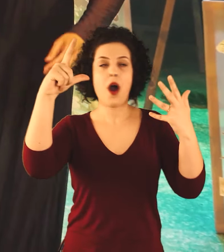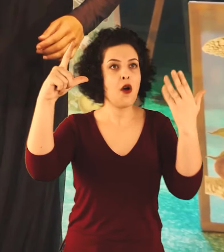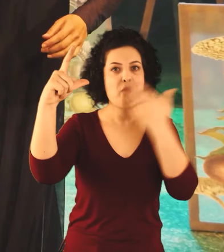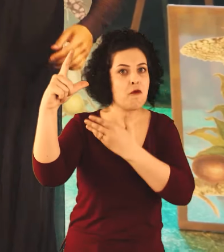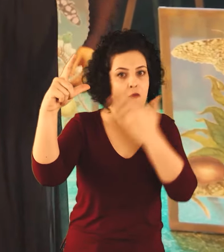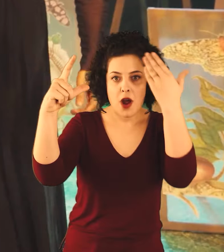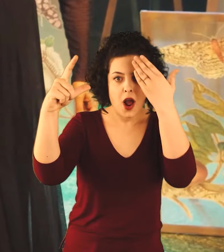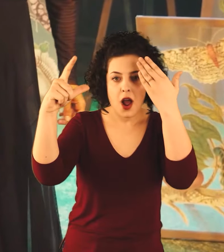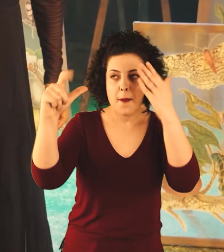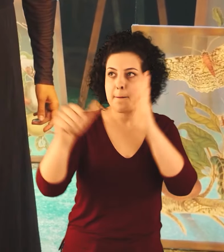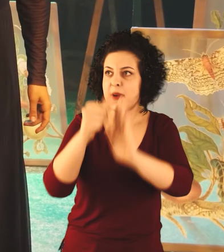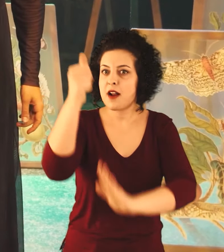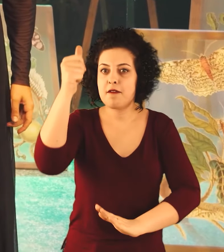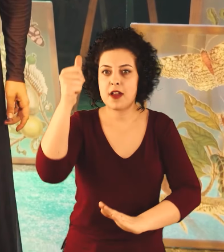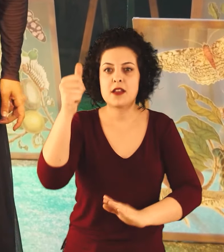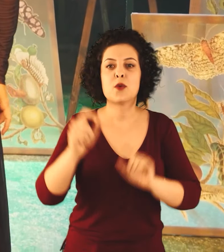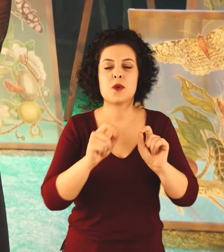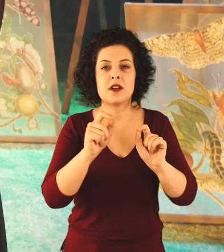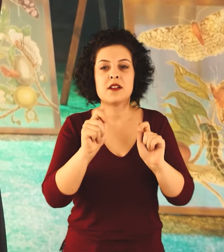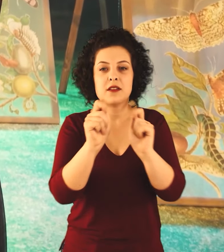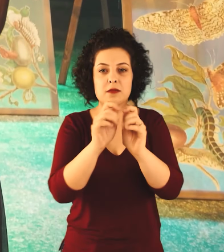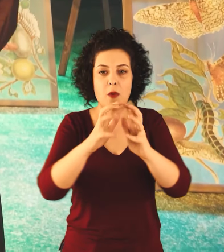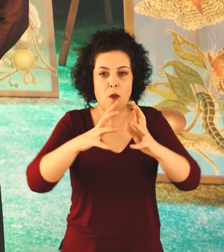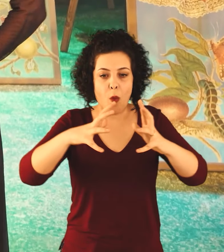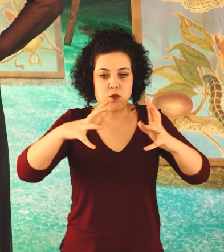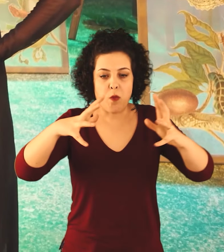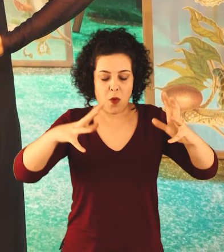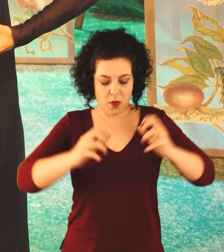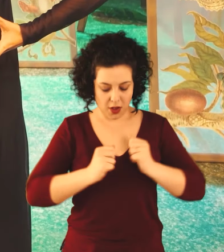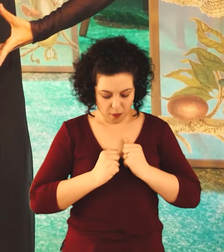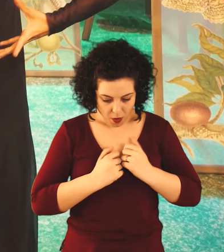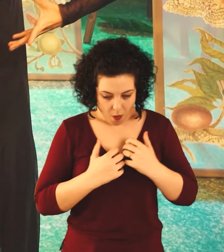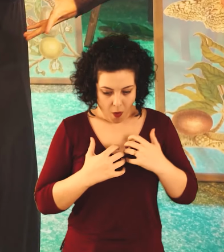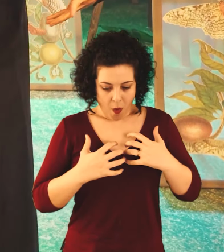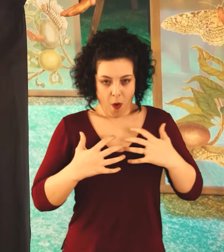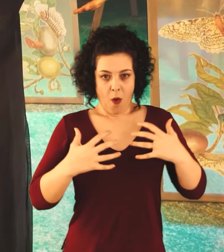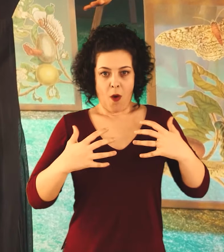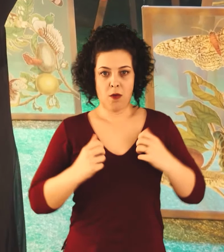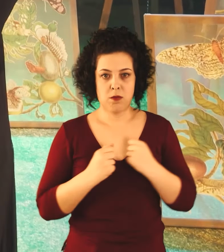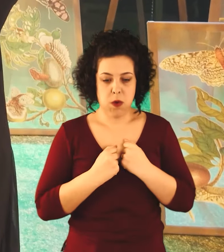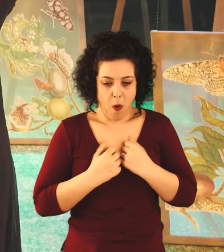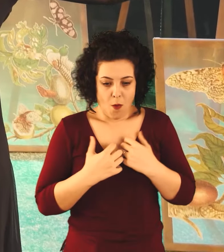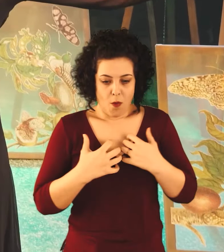que a Maria ainda não conhece. Eu sou um balão de ar que se enche dentro do peito da Maria.